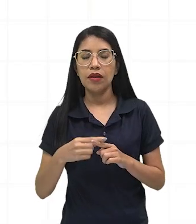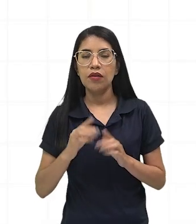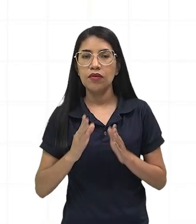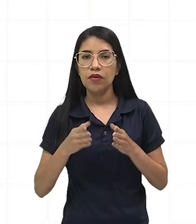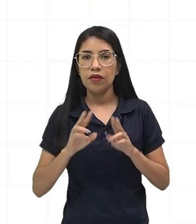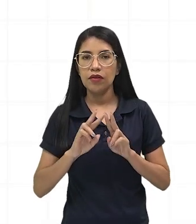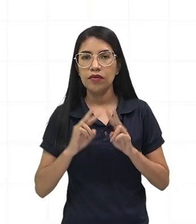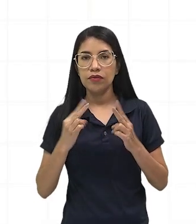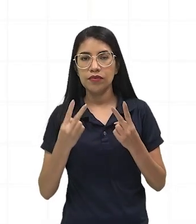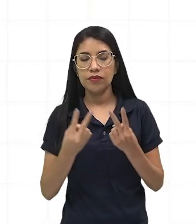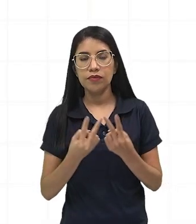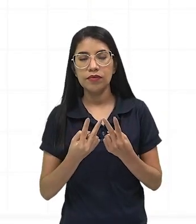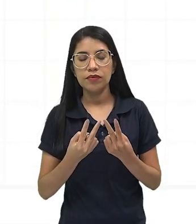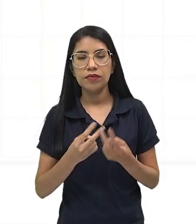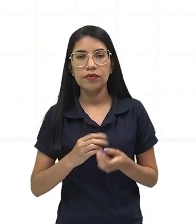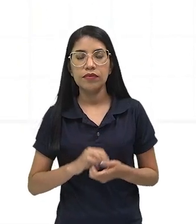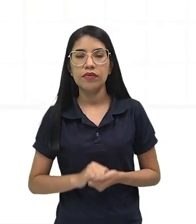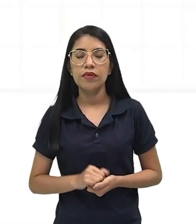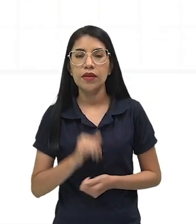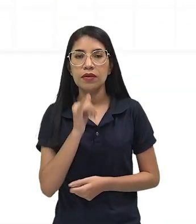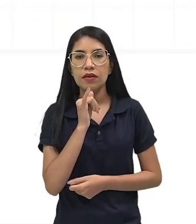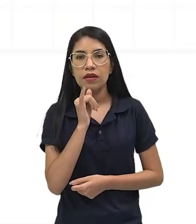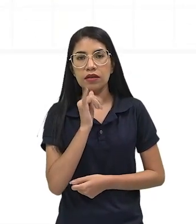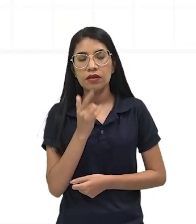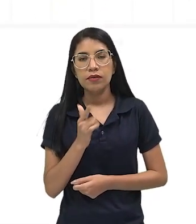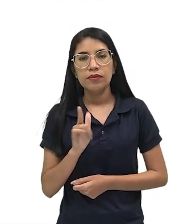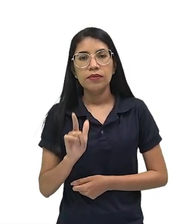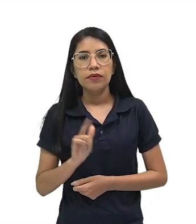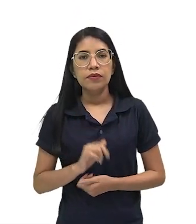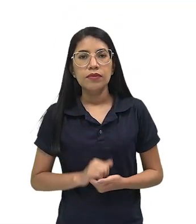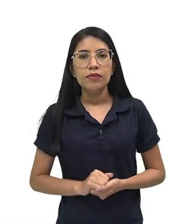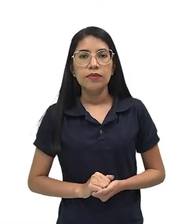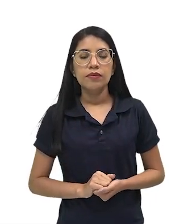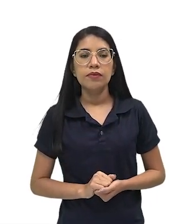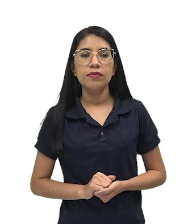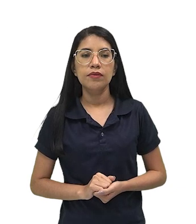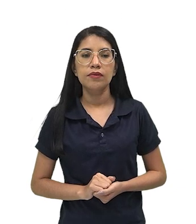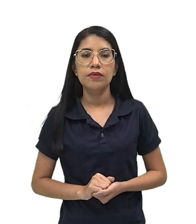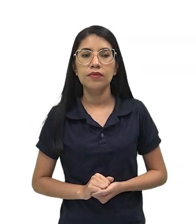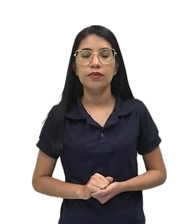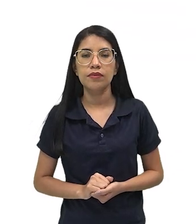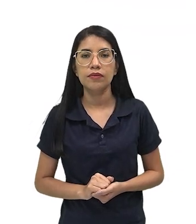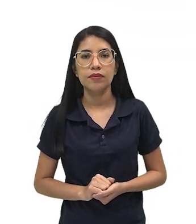Então, vamos a mais exemplos, certo?